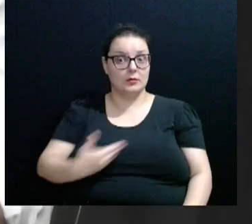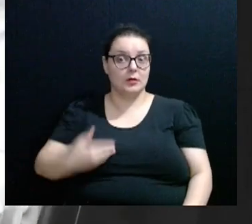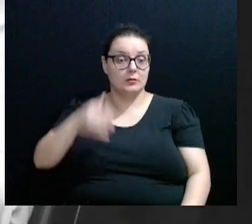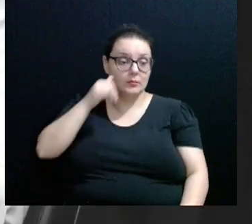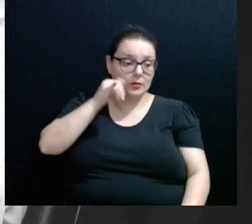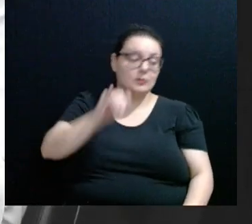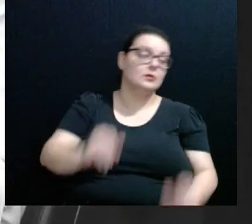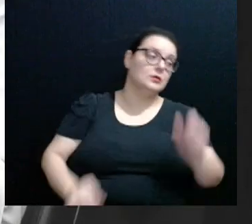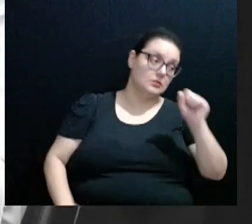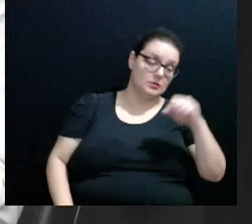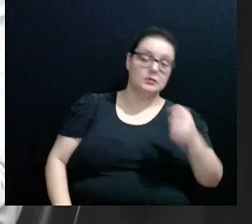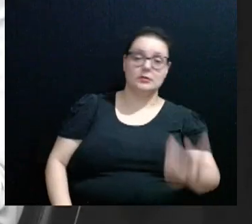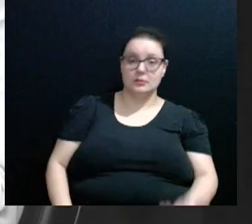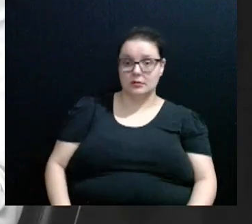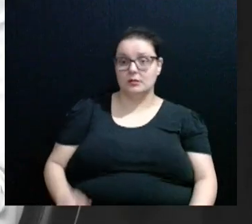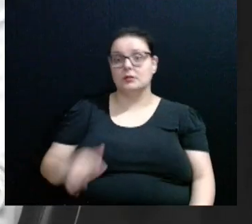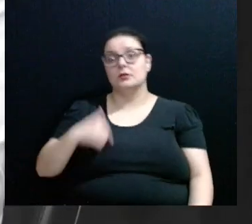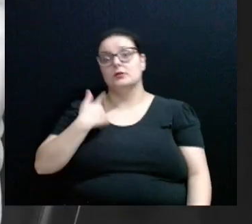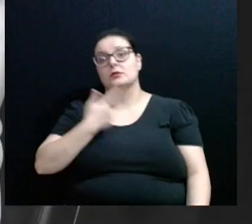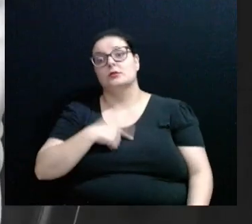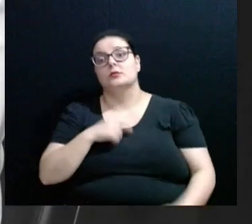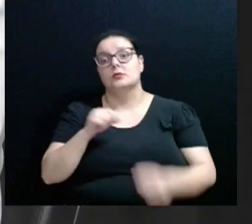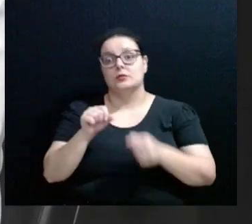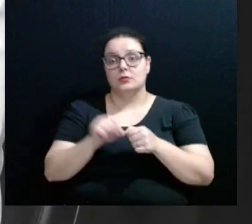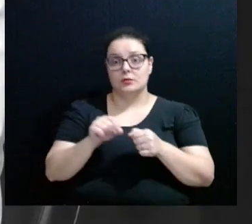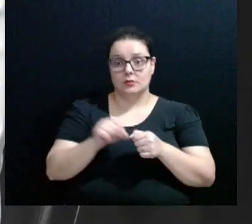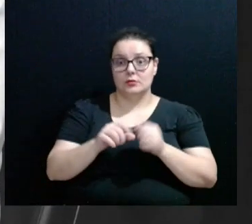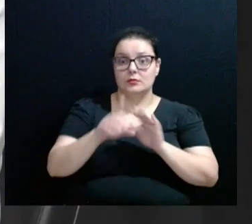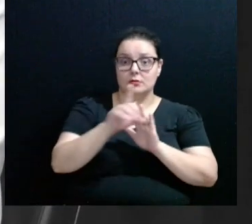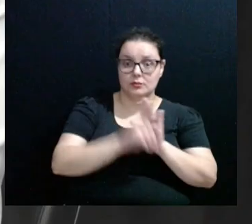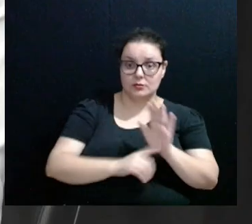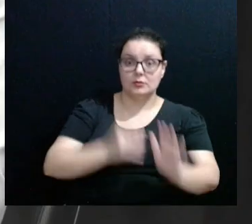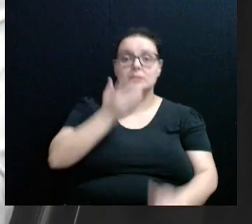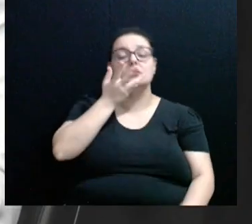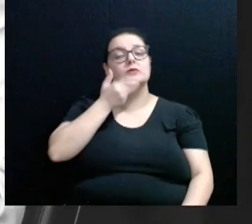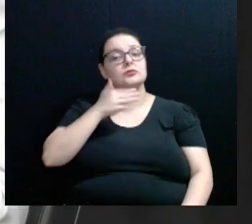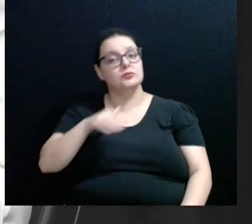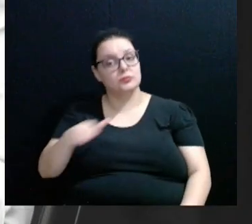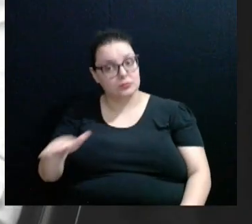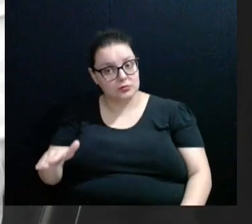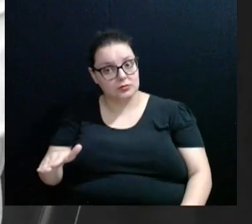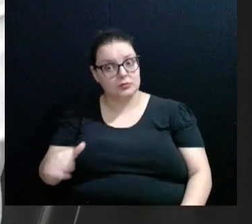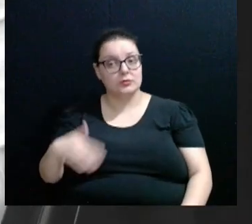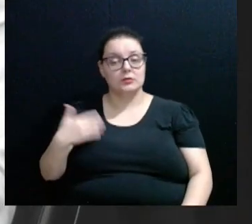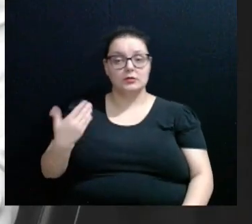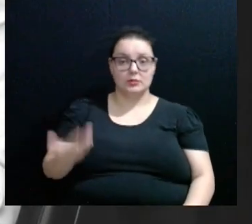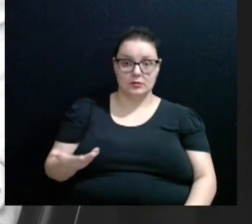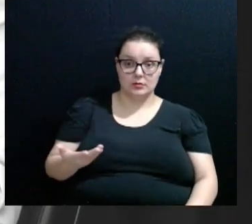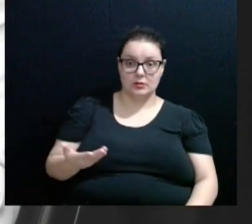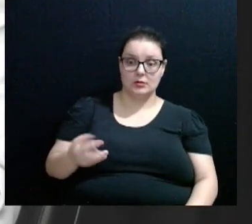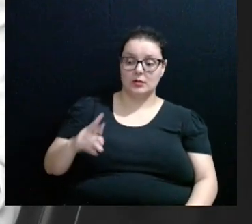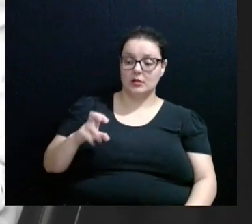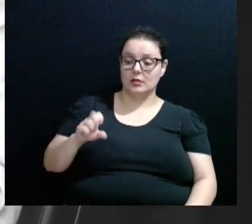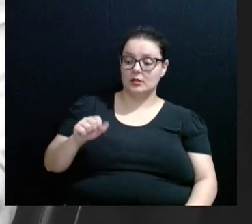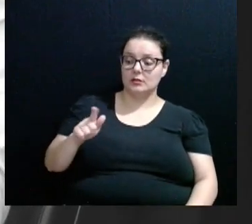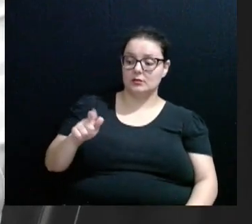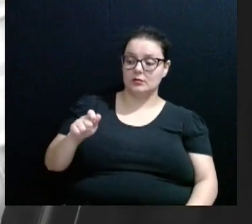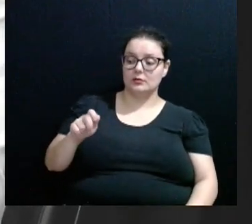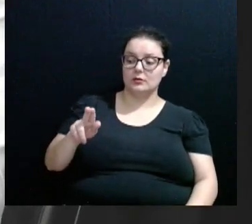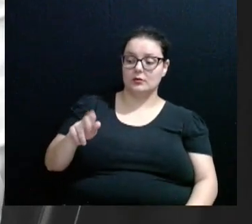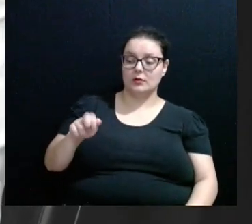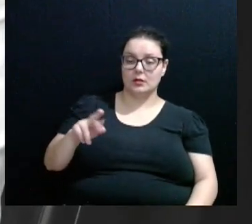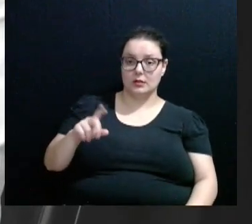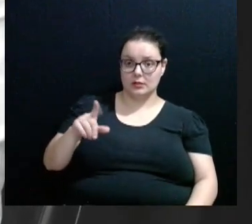gente tá fazendo com que o direito da criança seja resguardado e, ao mesmo tempo,